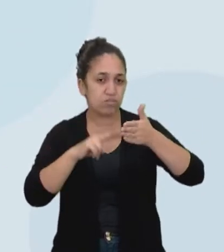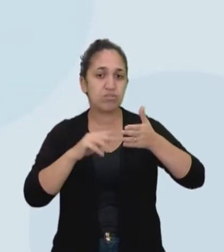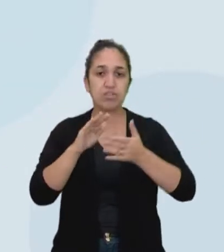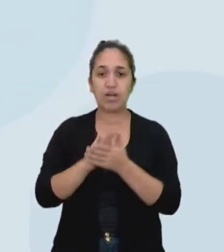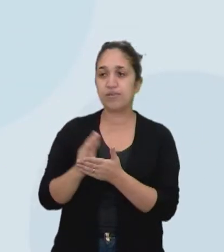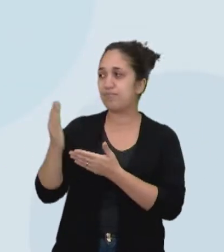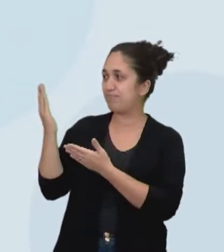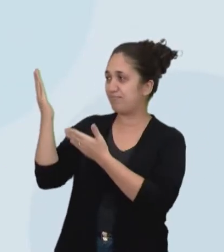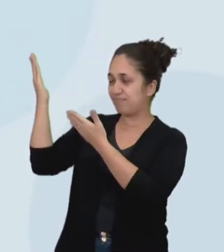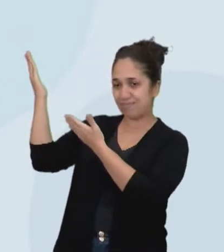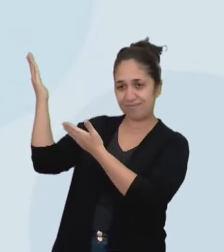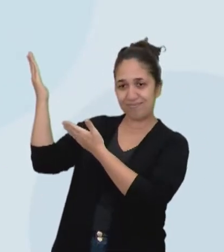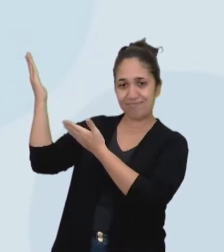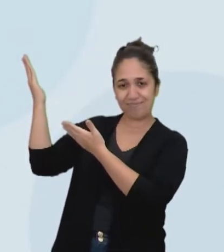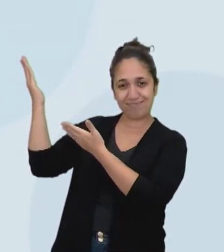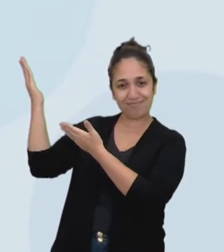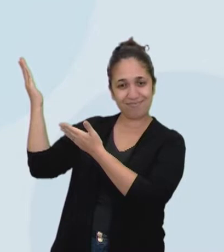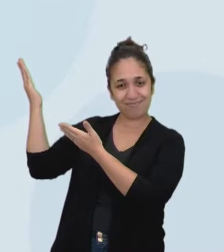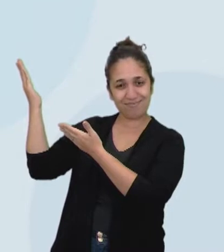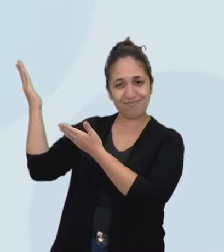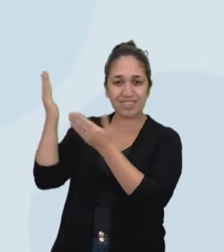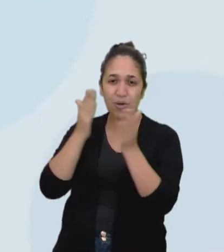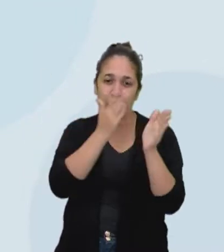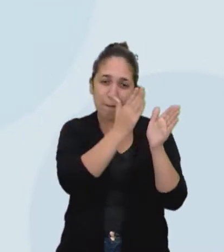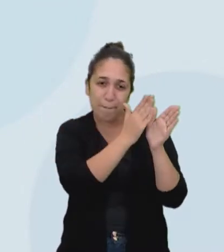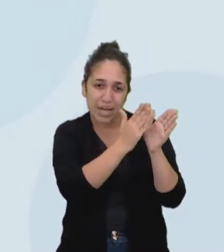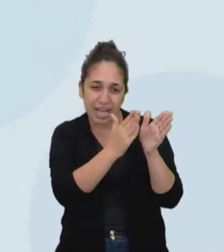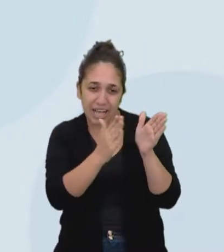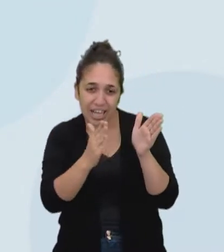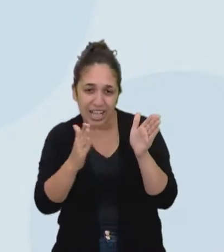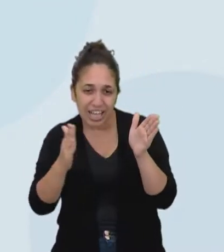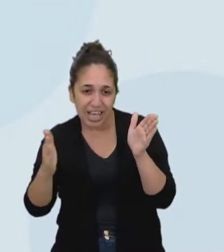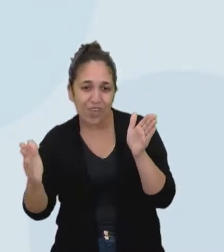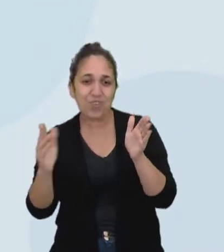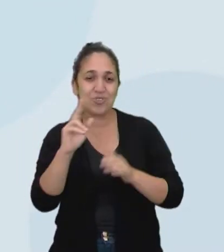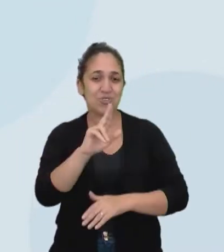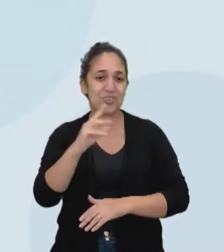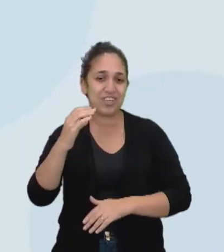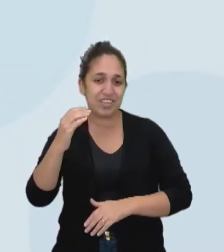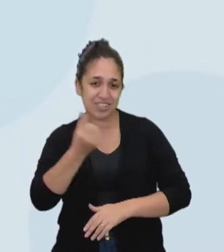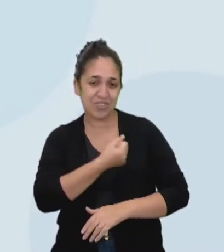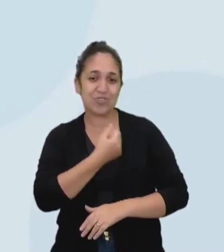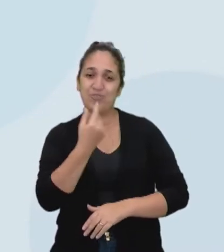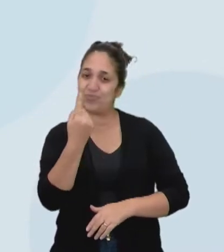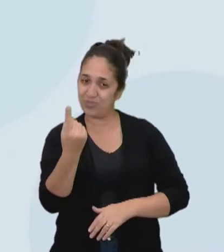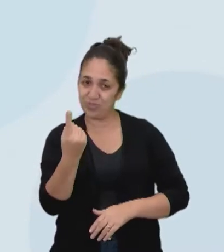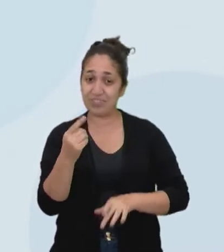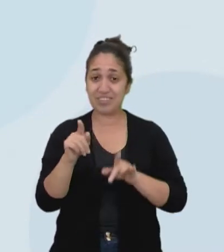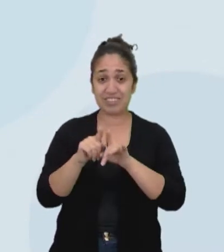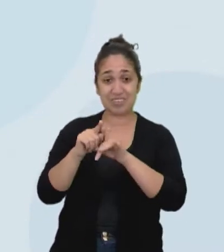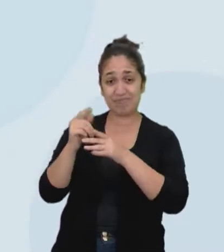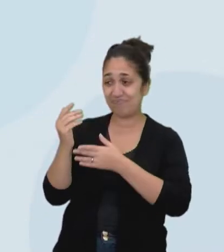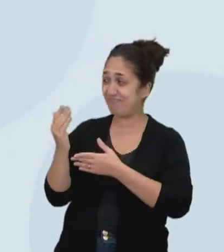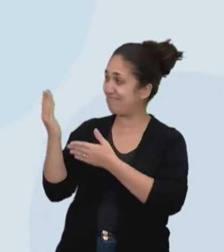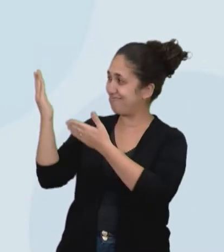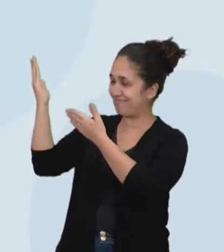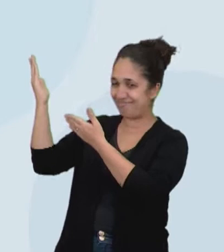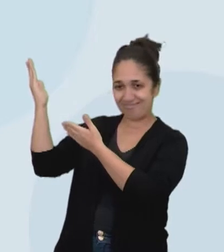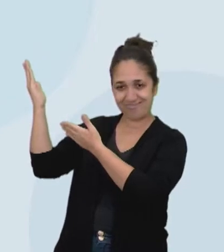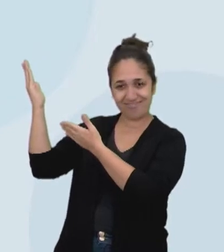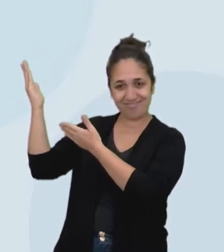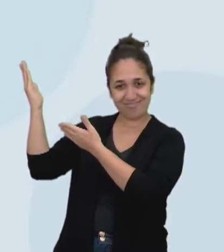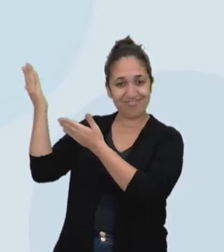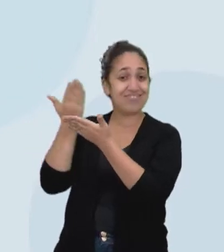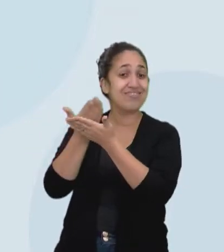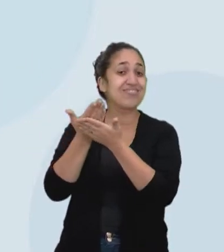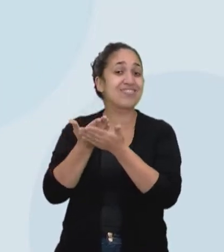nosso drone trazendo o nosso percurso, da unidade curricular 1. E também temos aí a nossa aula de